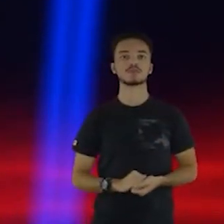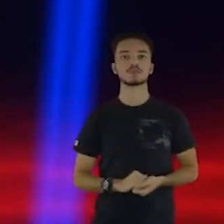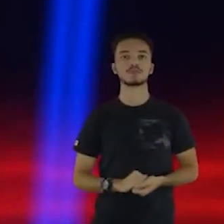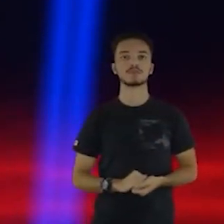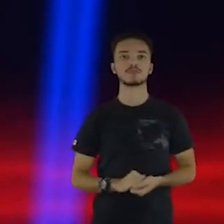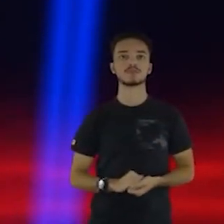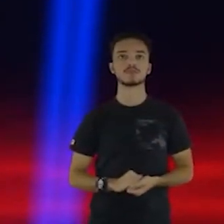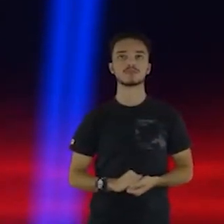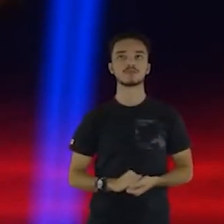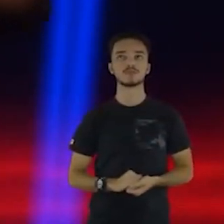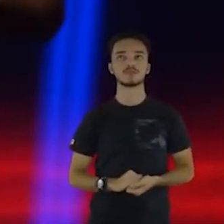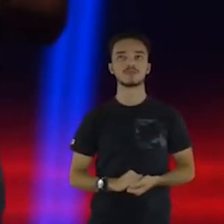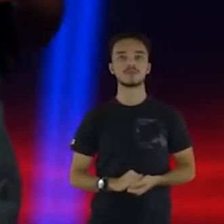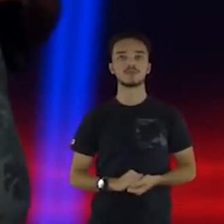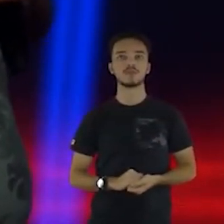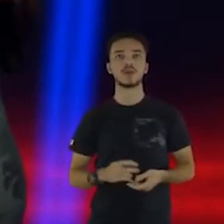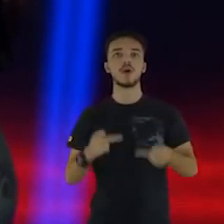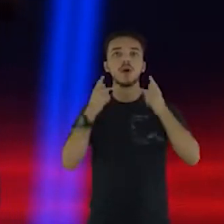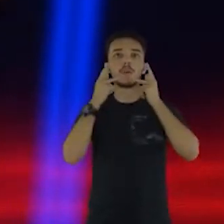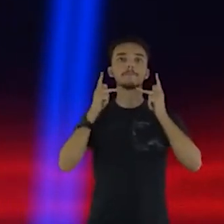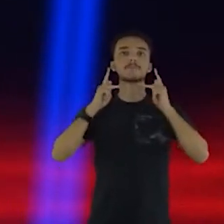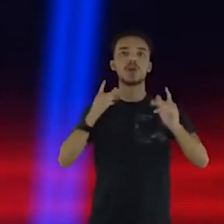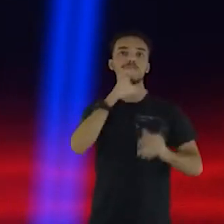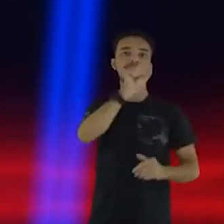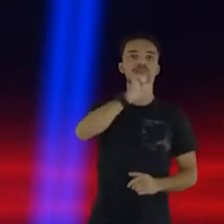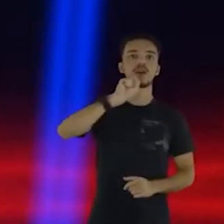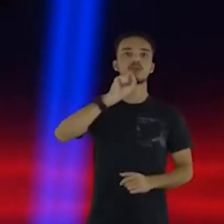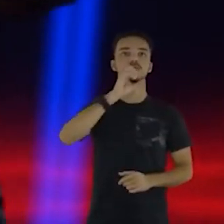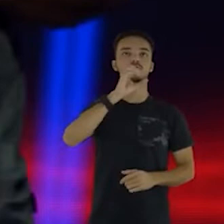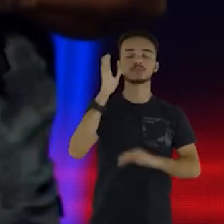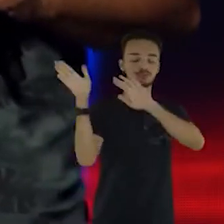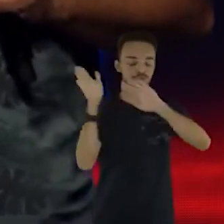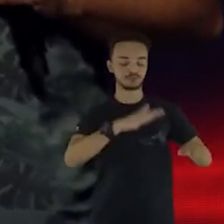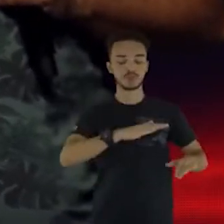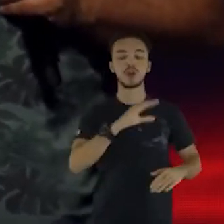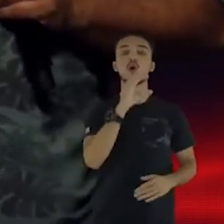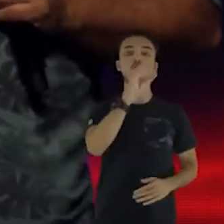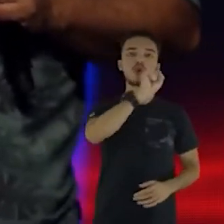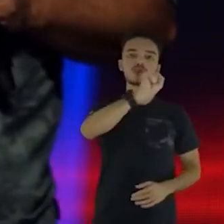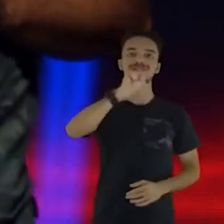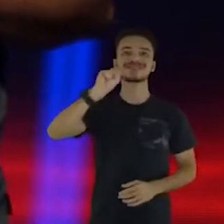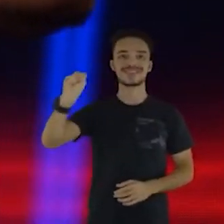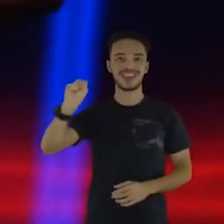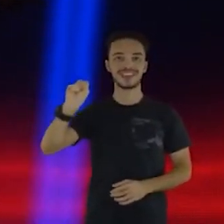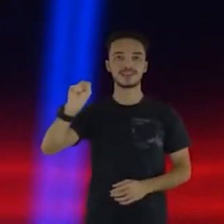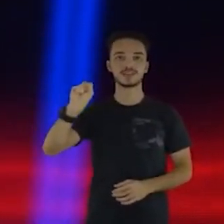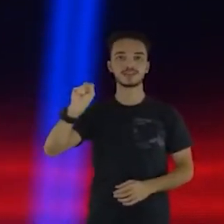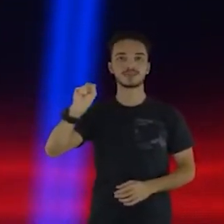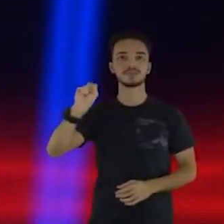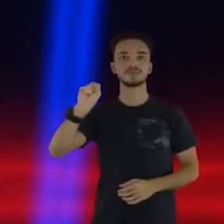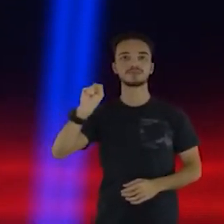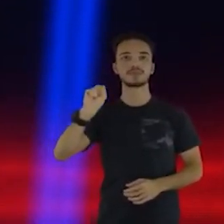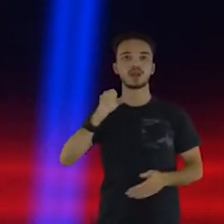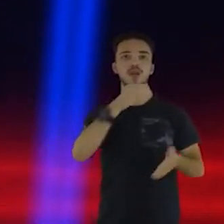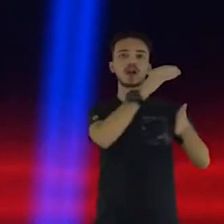O profeta Oséias, ele fala lá no capítulo 4, no versículo 6, que o meu povo